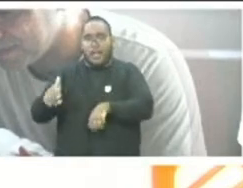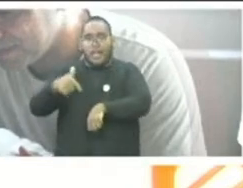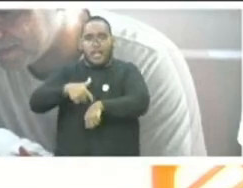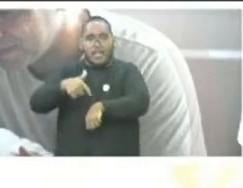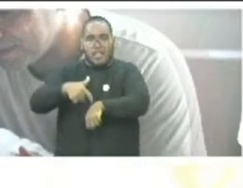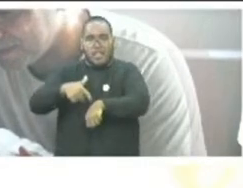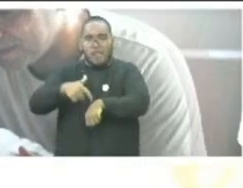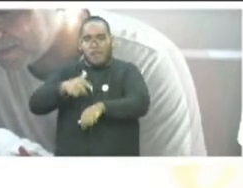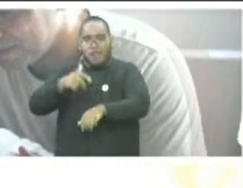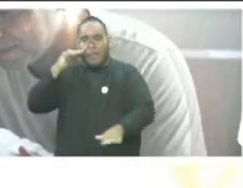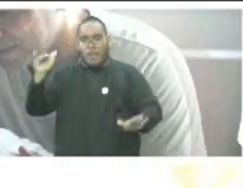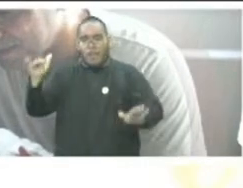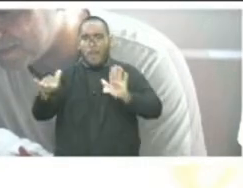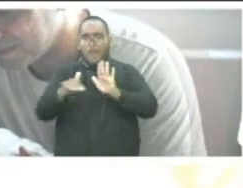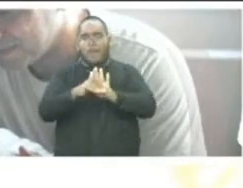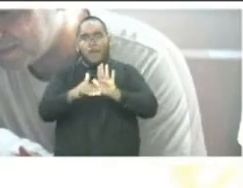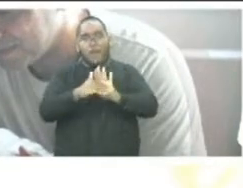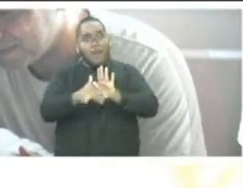do bebê.